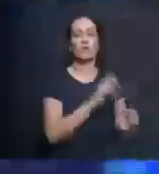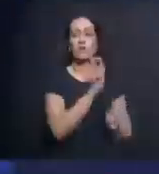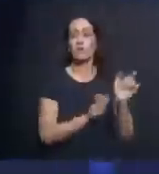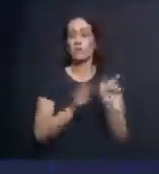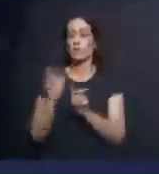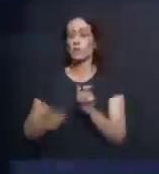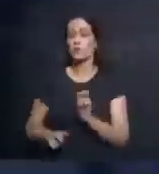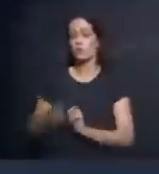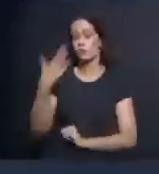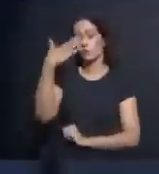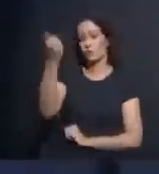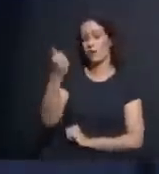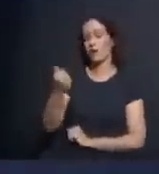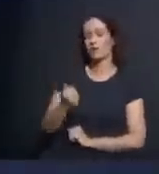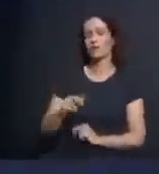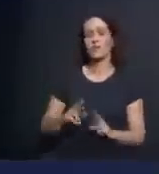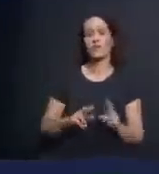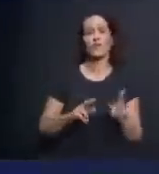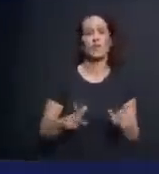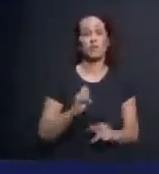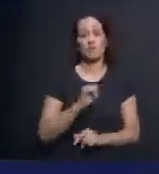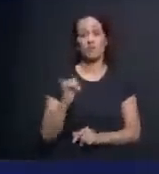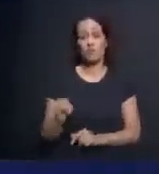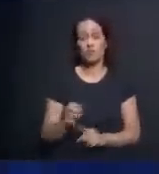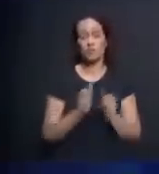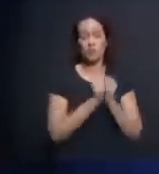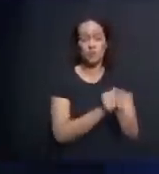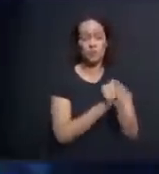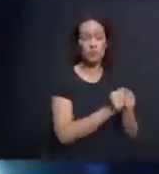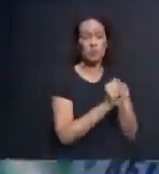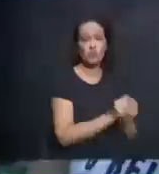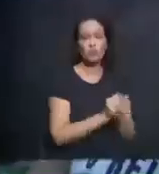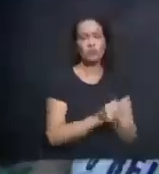não vai conquistar nada e não vai matar o Thanos.